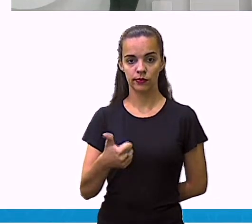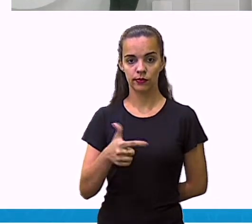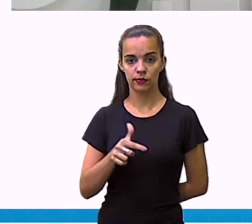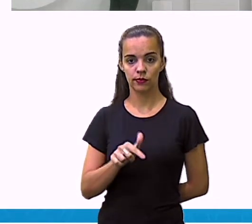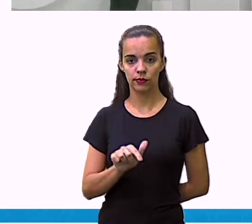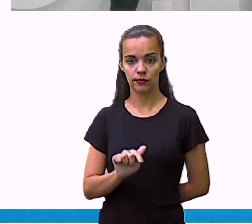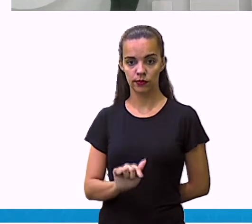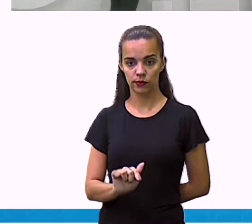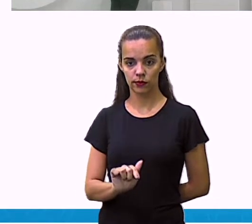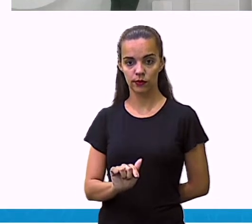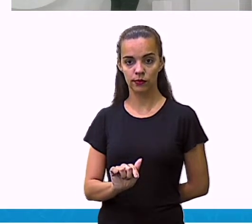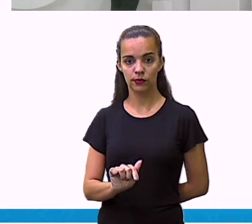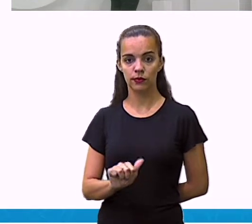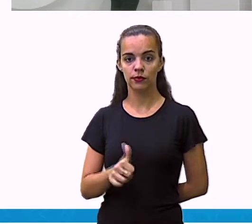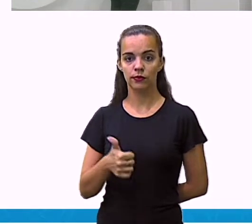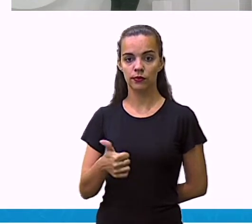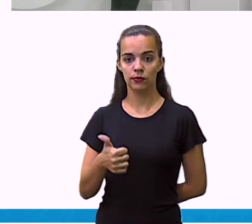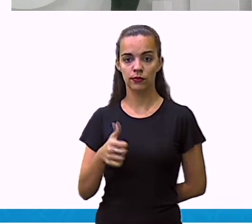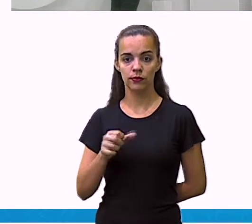17,